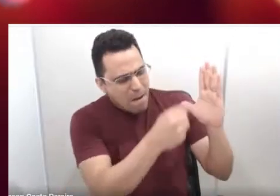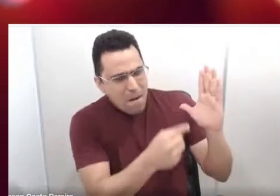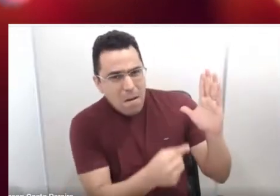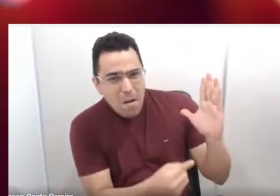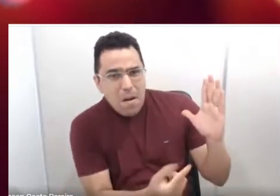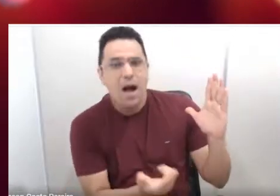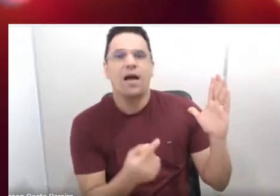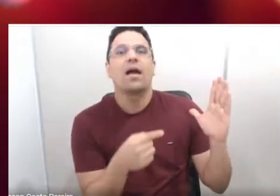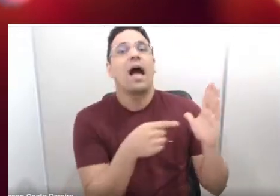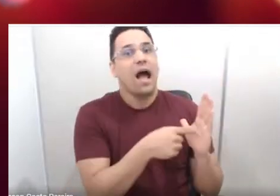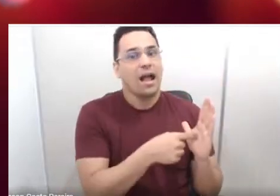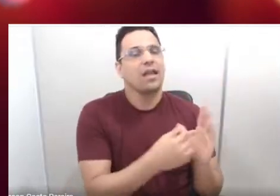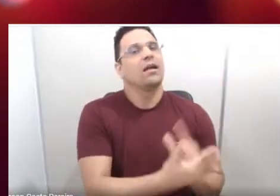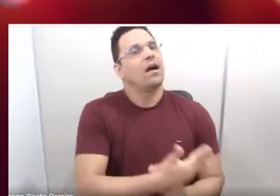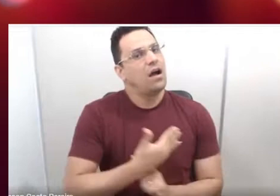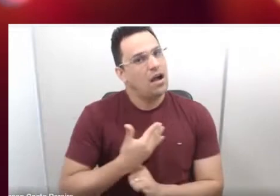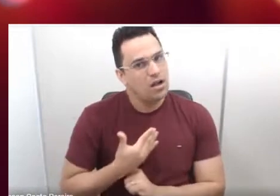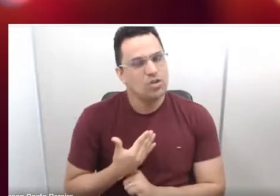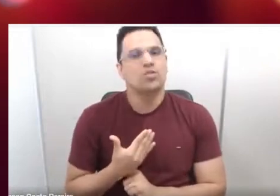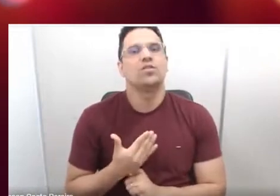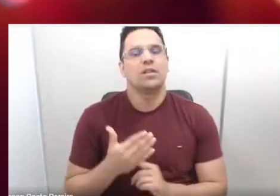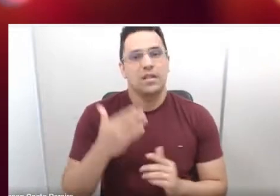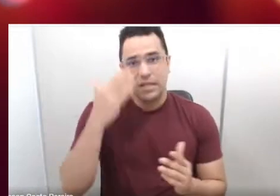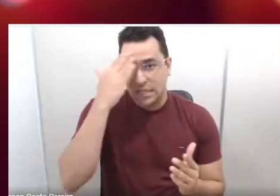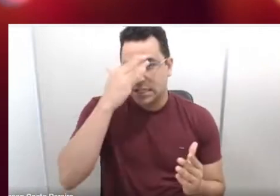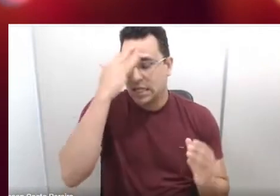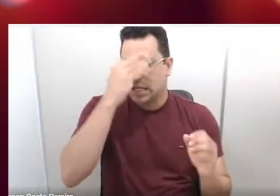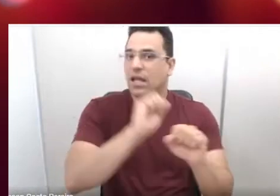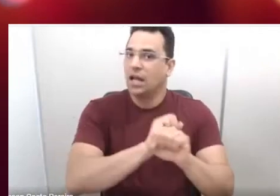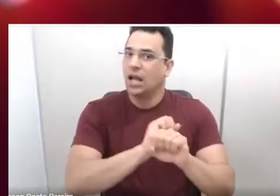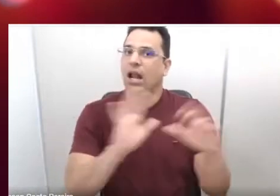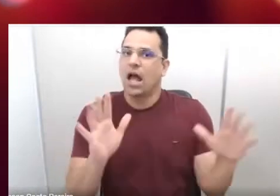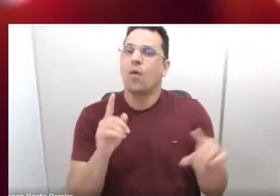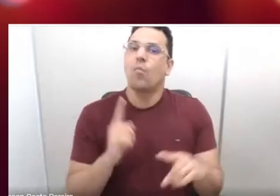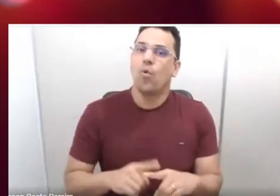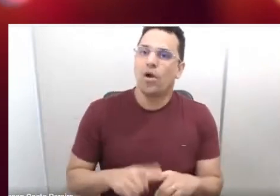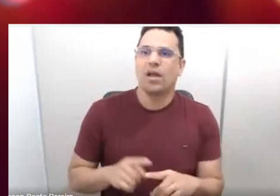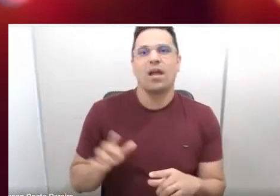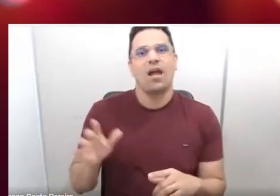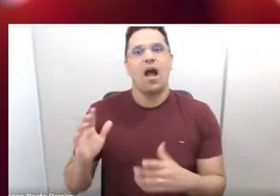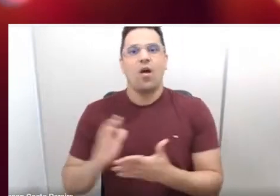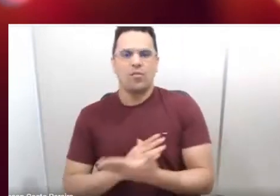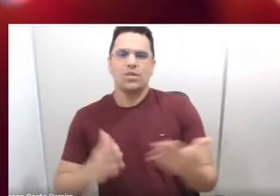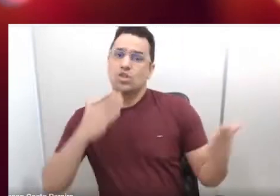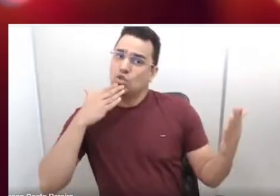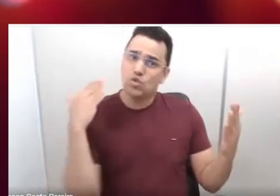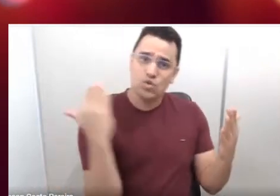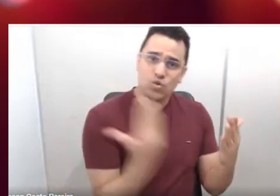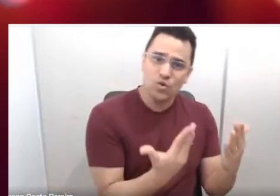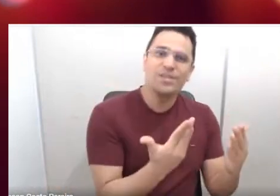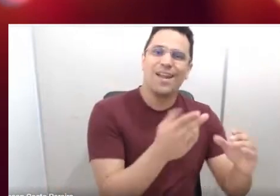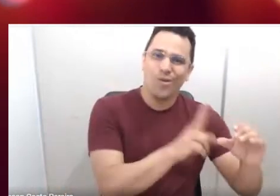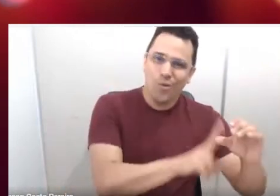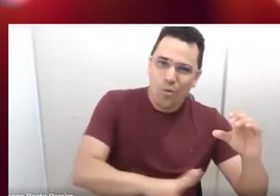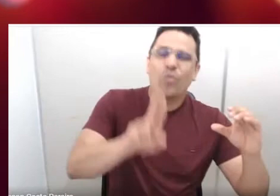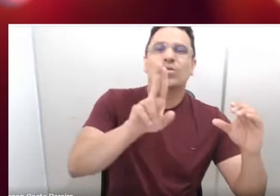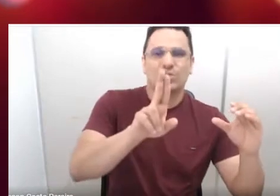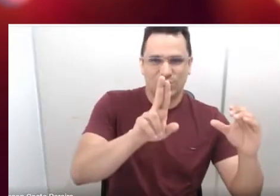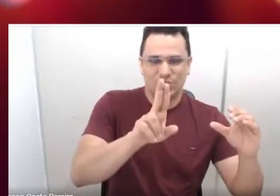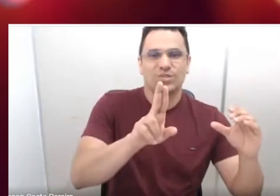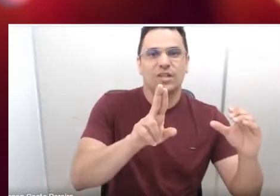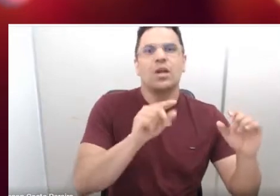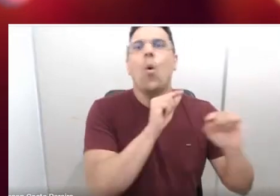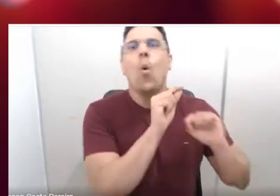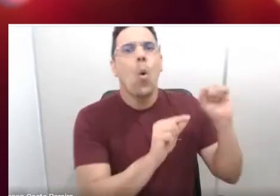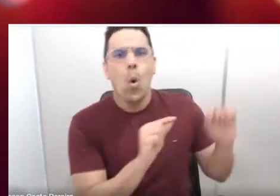conseguiu arcar com todas as reivindicações que a gente levou ao Consune. E aí, já entrando para a tua pergunta agora de fato, né,